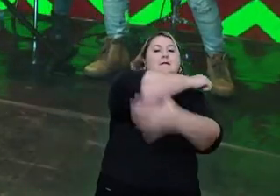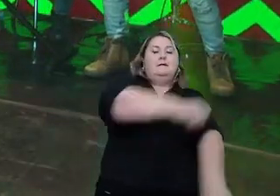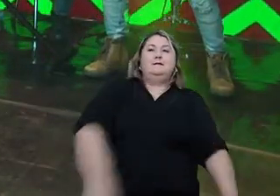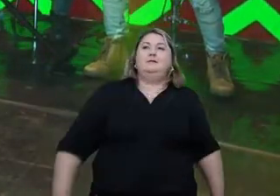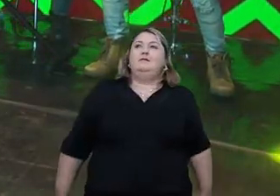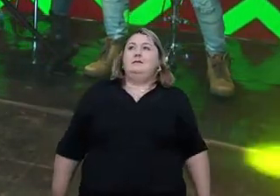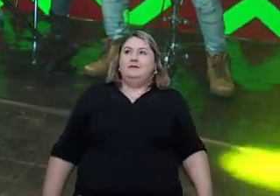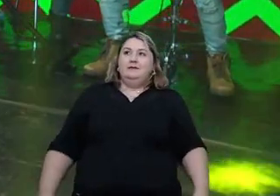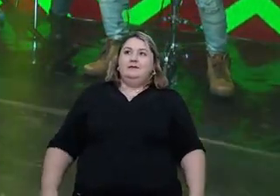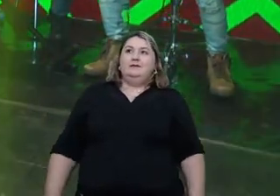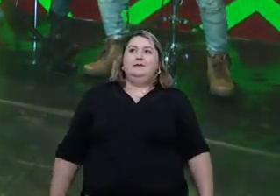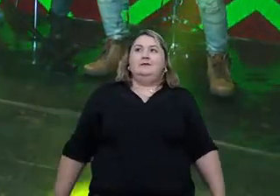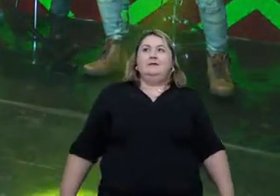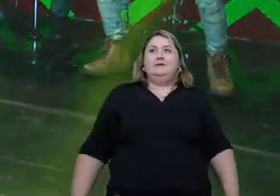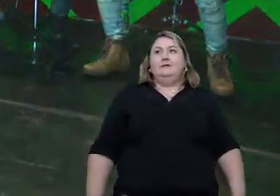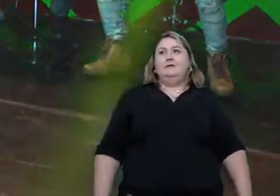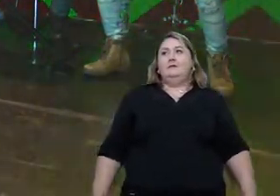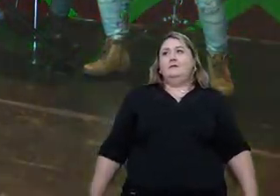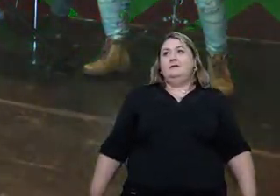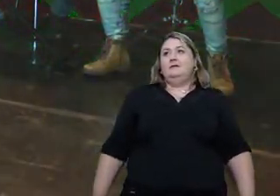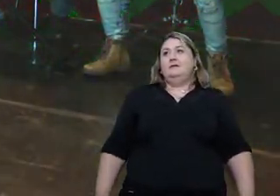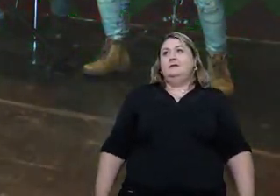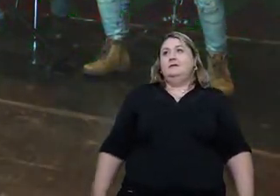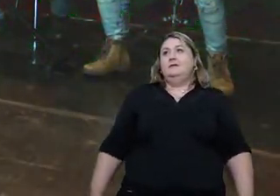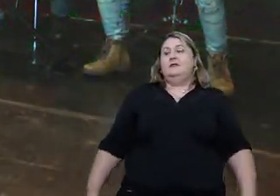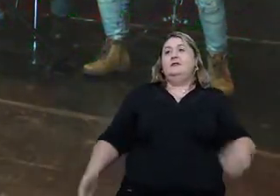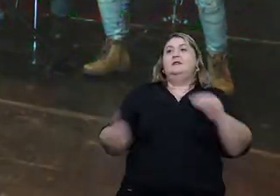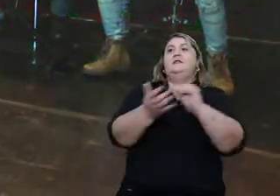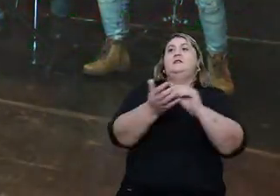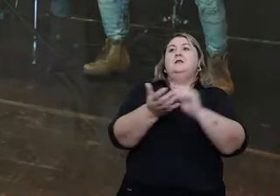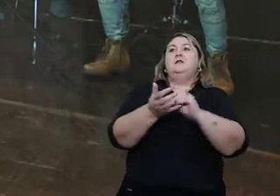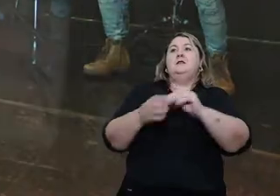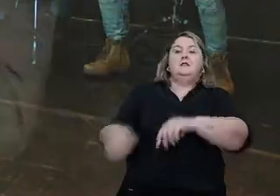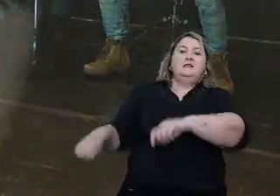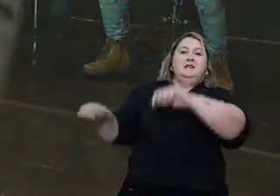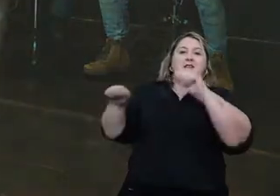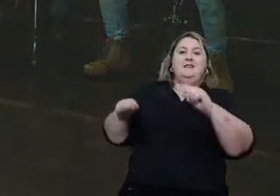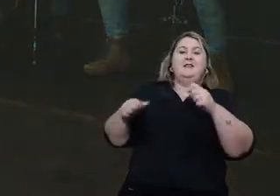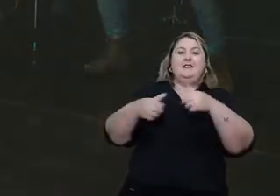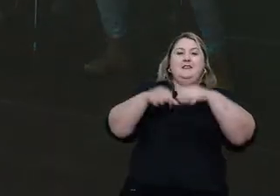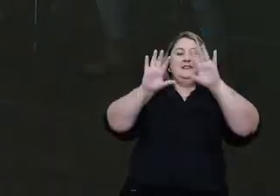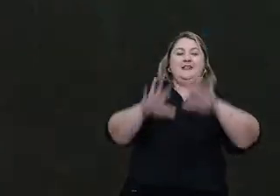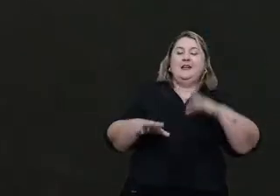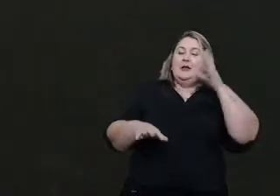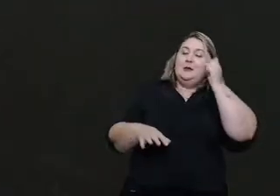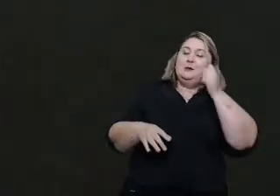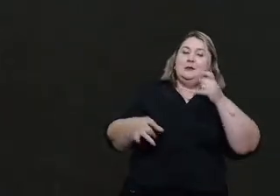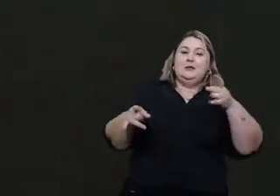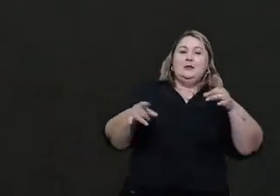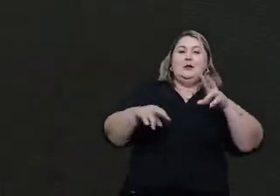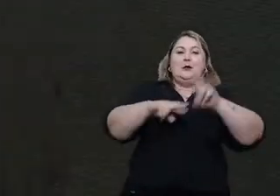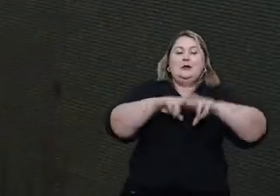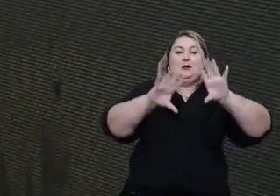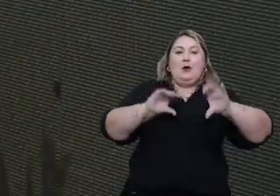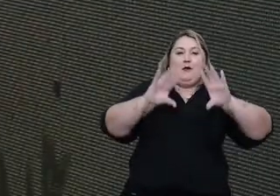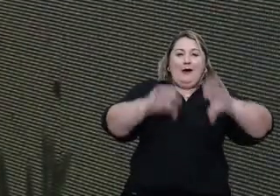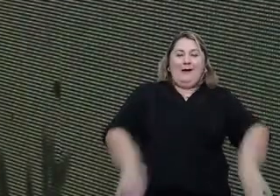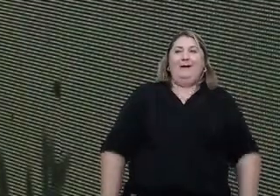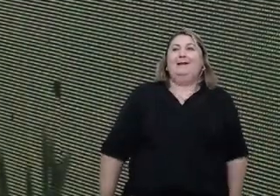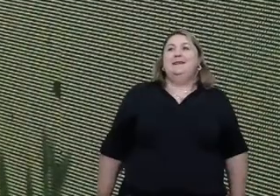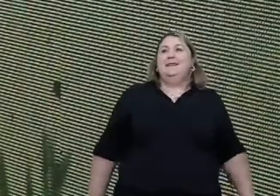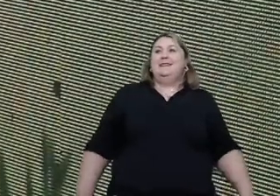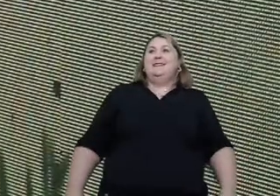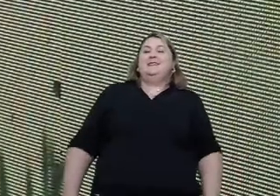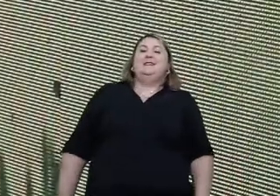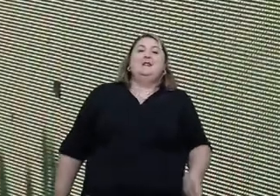Ciumenta. A galera falou aqui, Valtão, prepara o edredom que vai dormir no sofá. Valtão! Valtão!